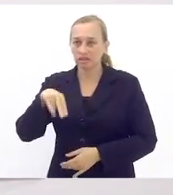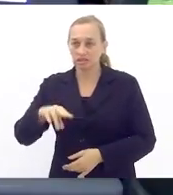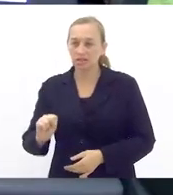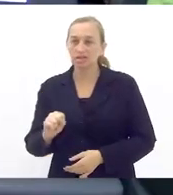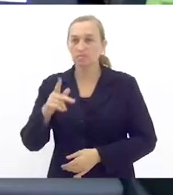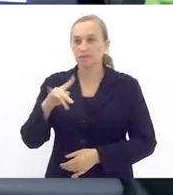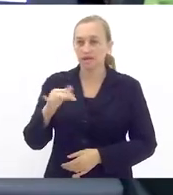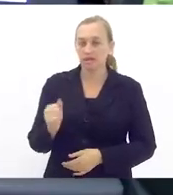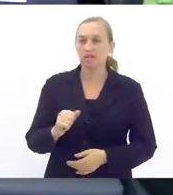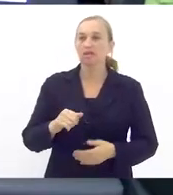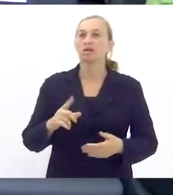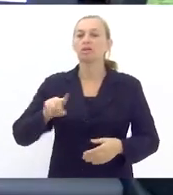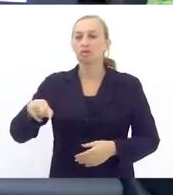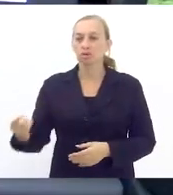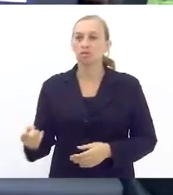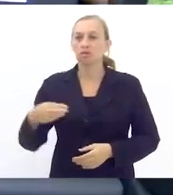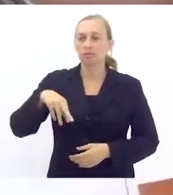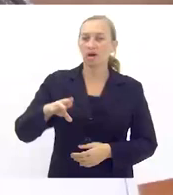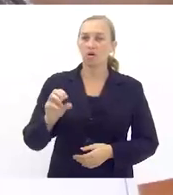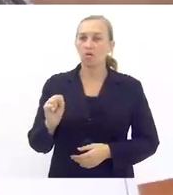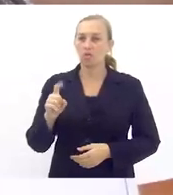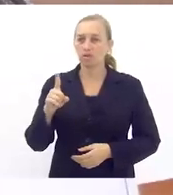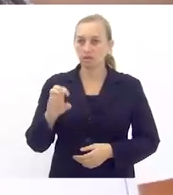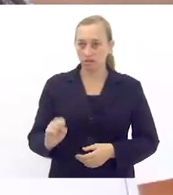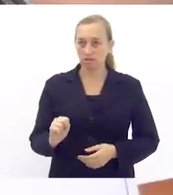Marcos próximo inscrito Marcondes